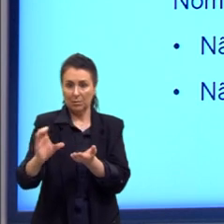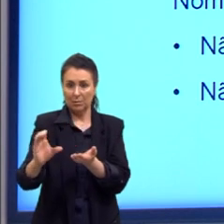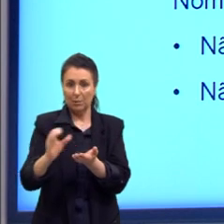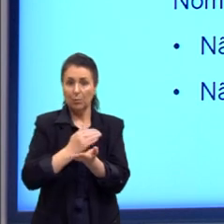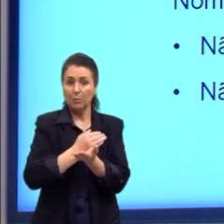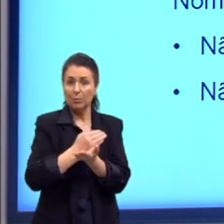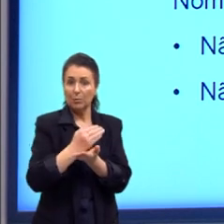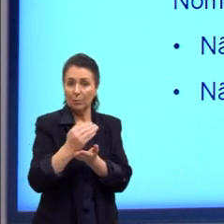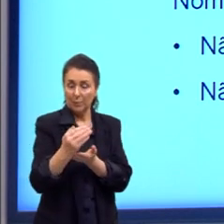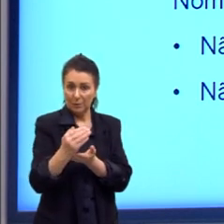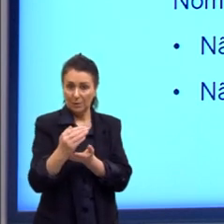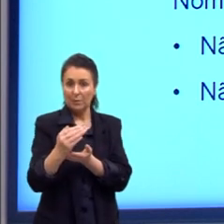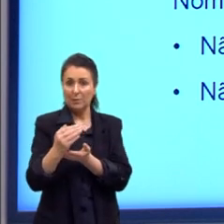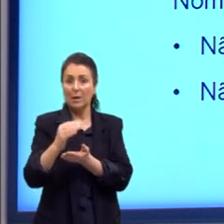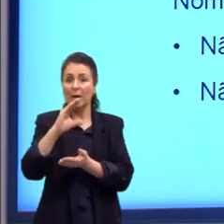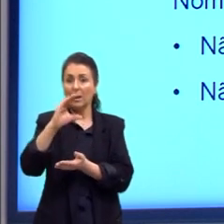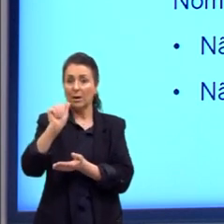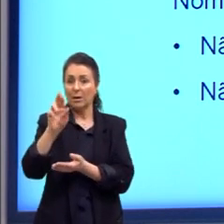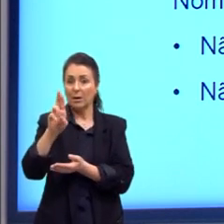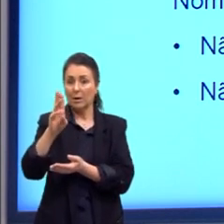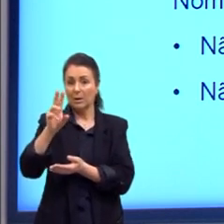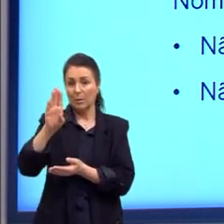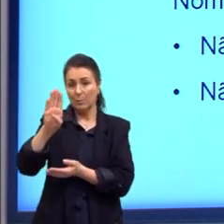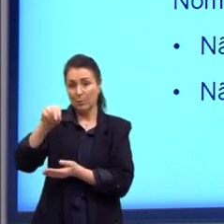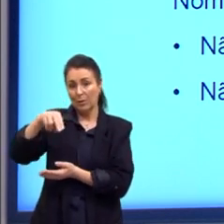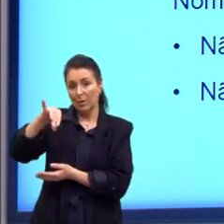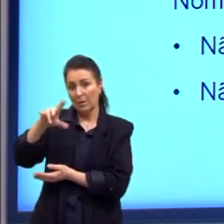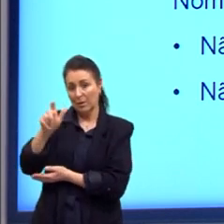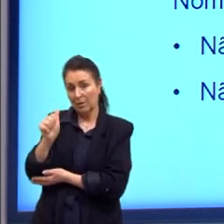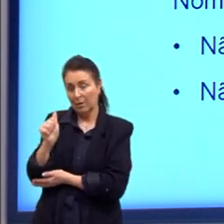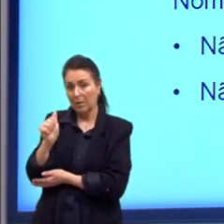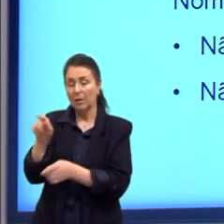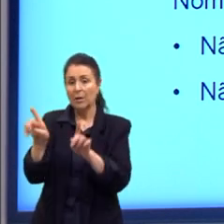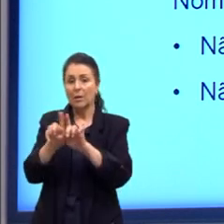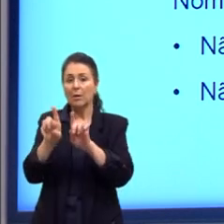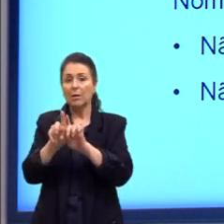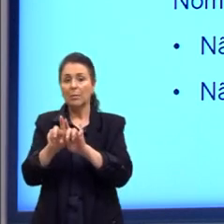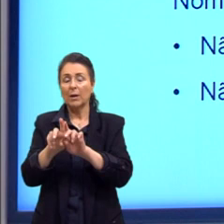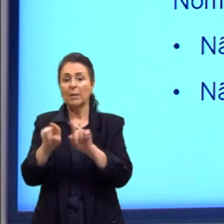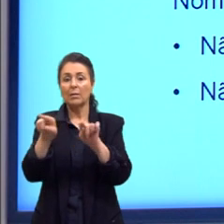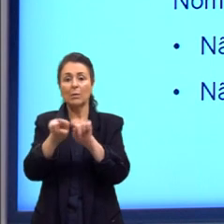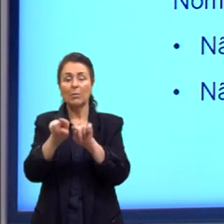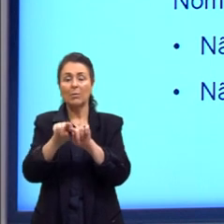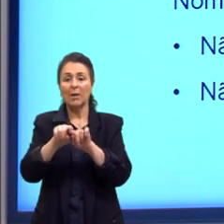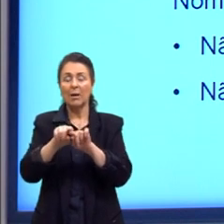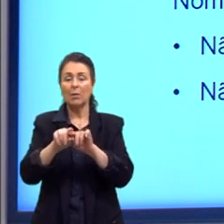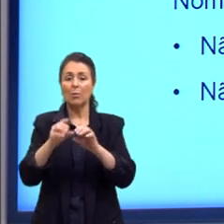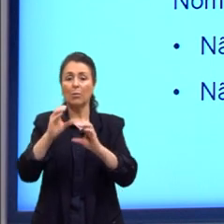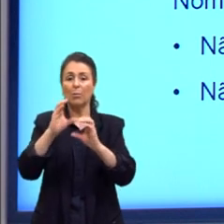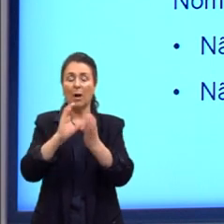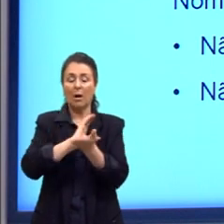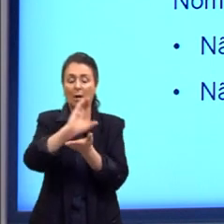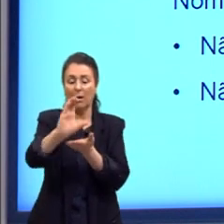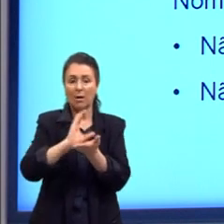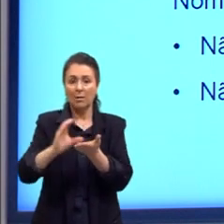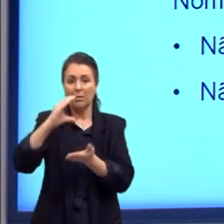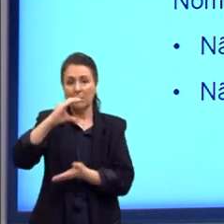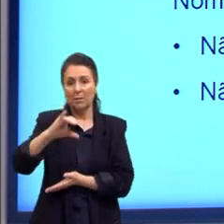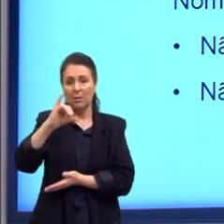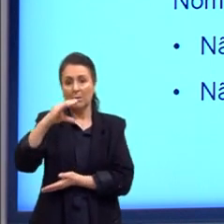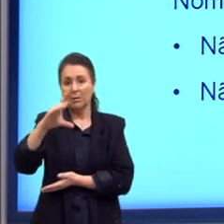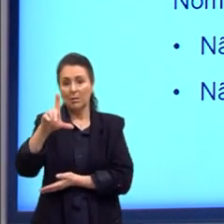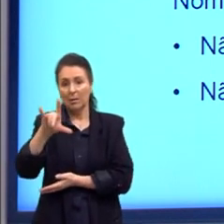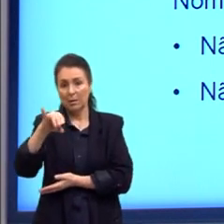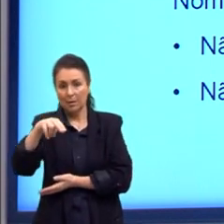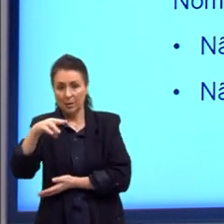de carbono que tá a carbonila e também ele não forma cadeia cíclica tá porque ele é outro grupo funcional é